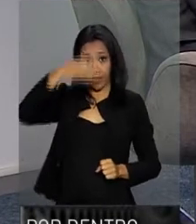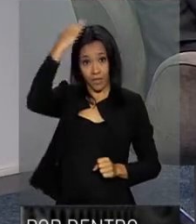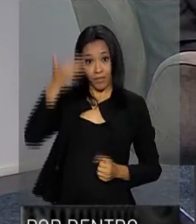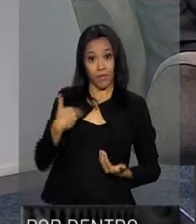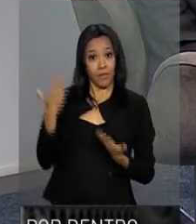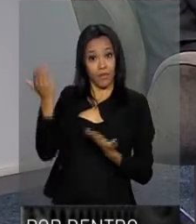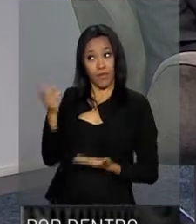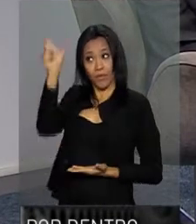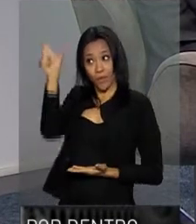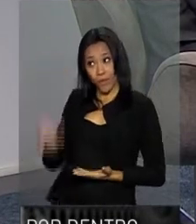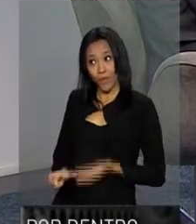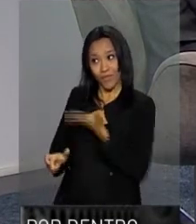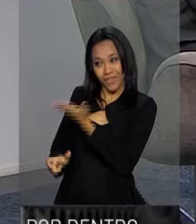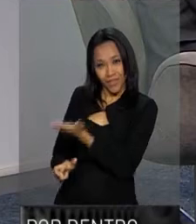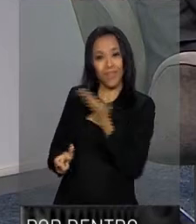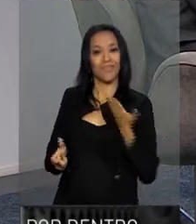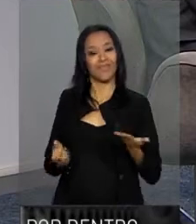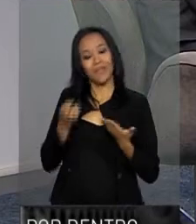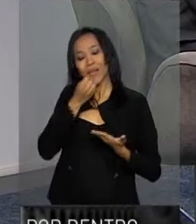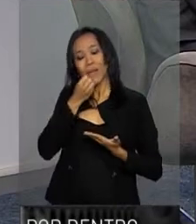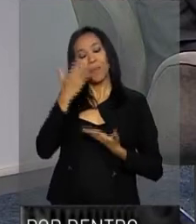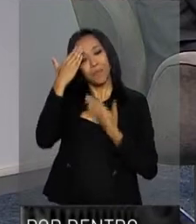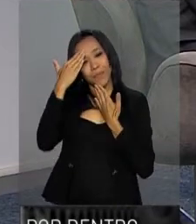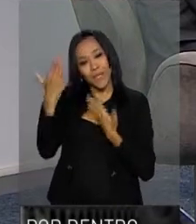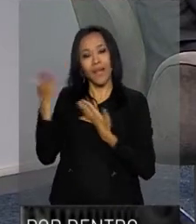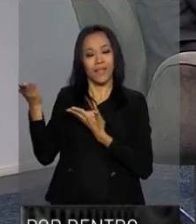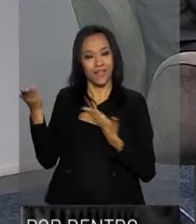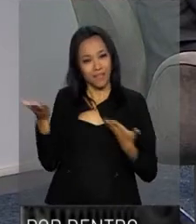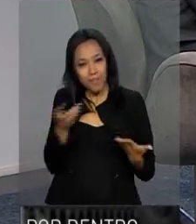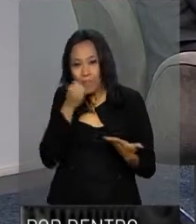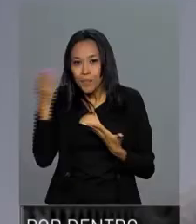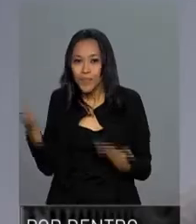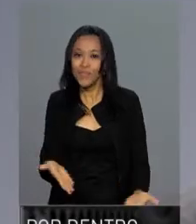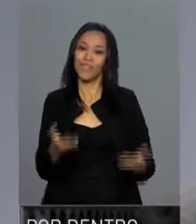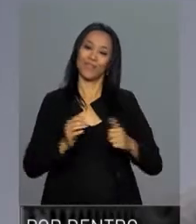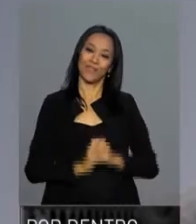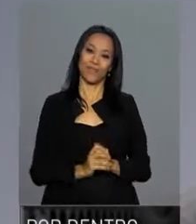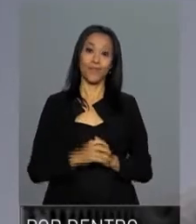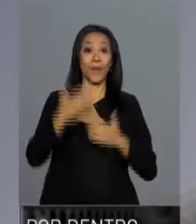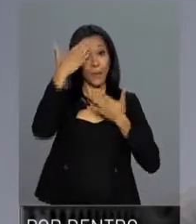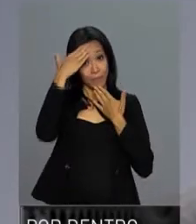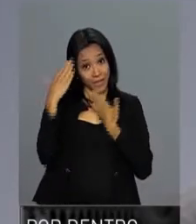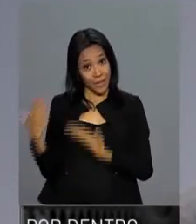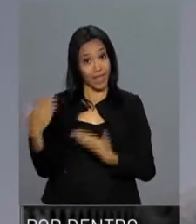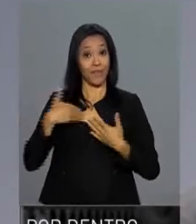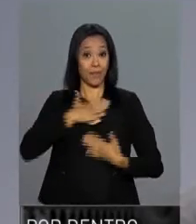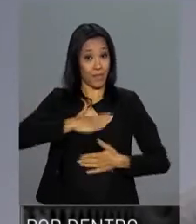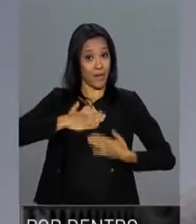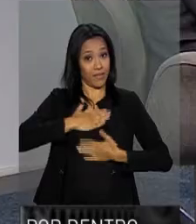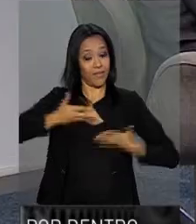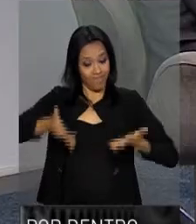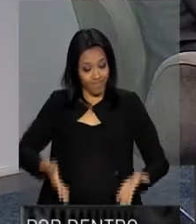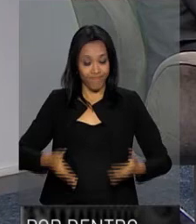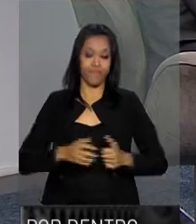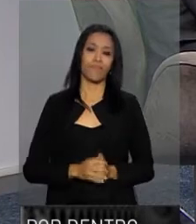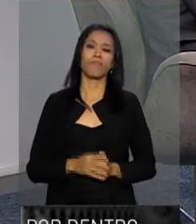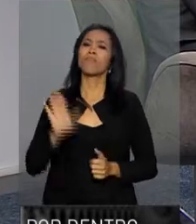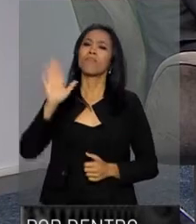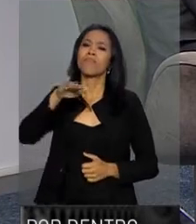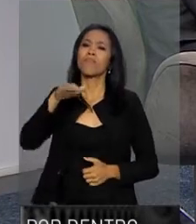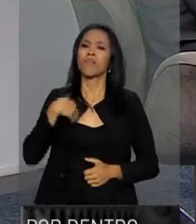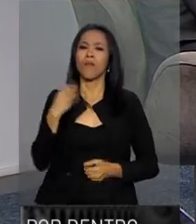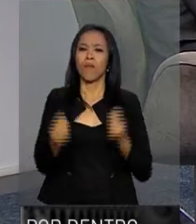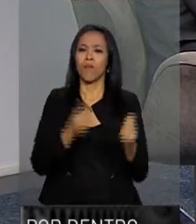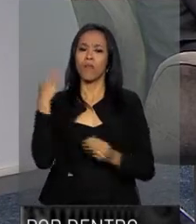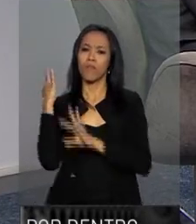o ministro leandro cruz olá ministra muito obrigada pela sua presença seja bem vindo obrigado vocês um prazer estar aqui o ministro que balança a gente